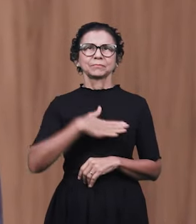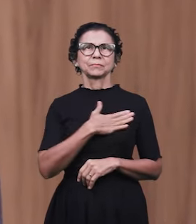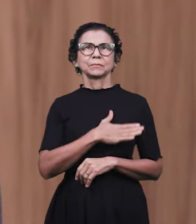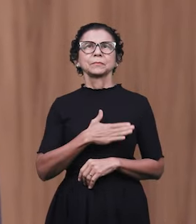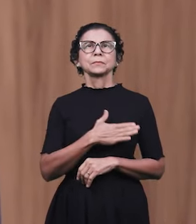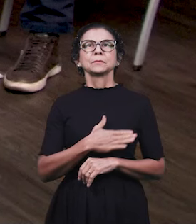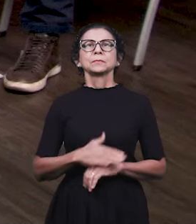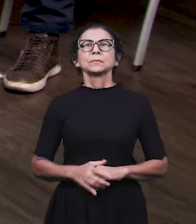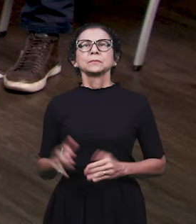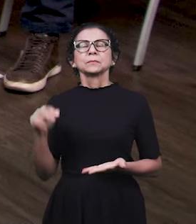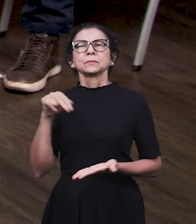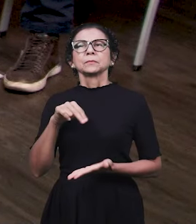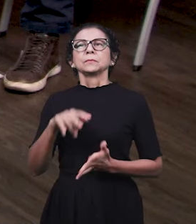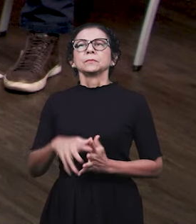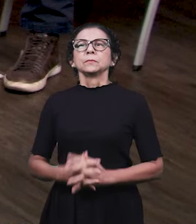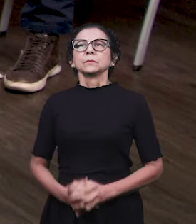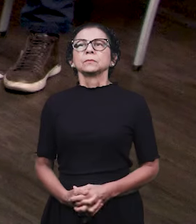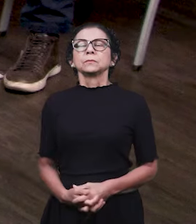Muito bom, que alegria.